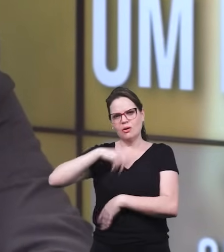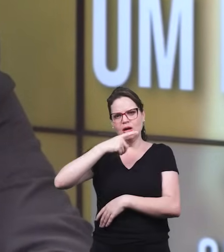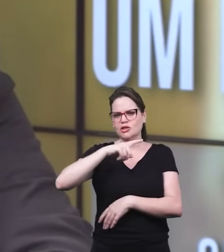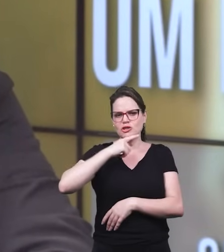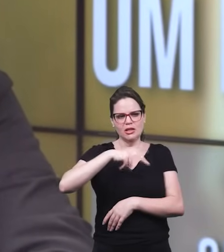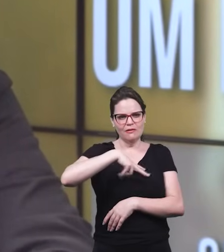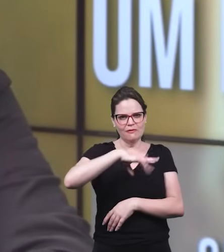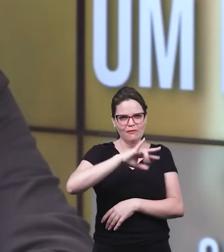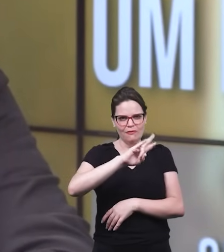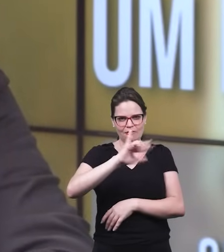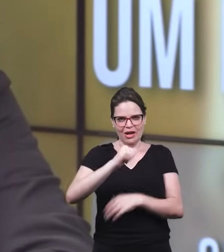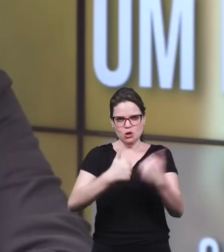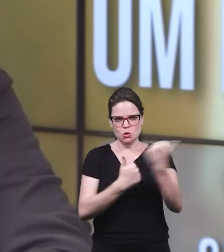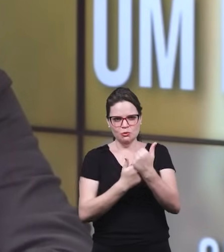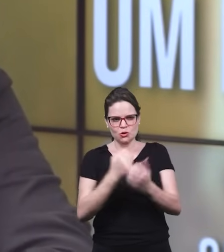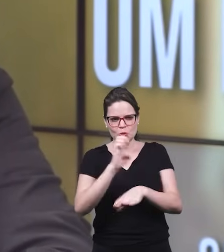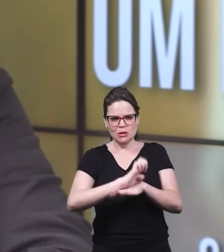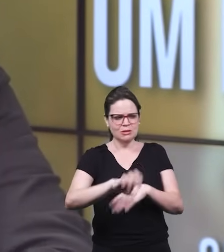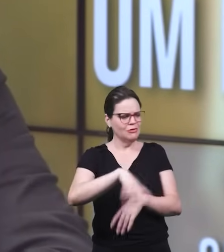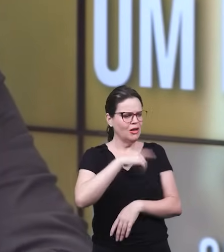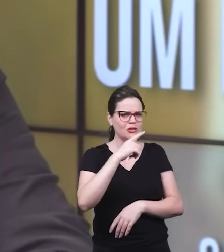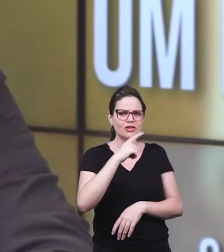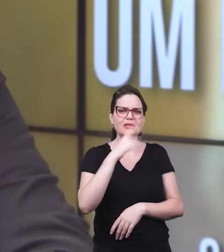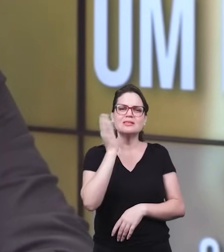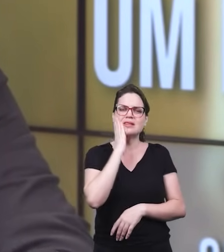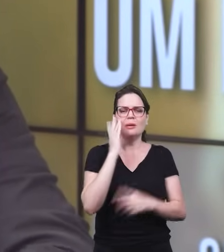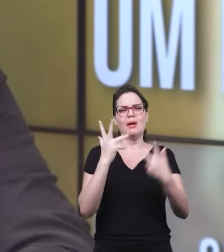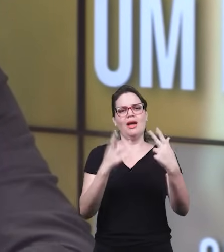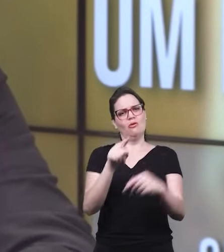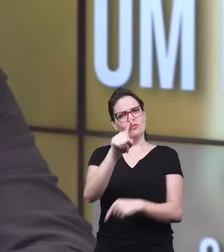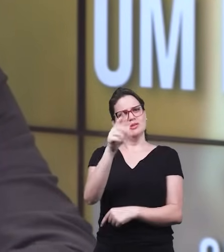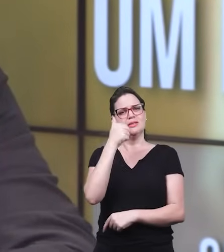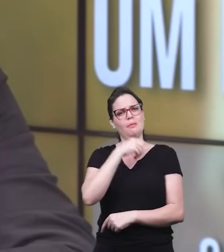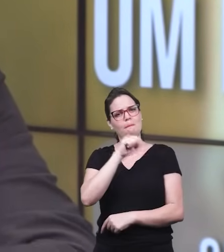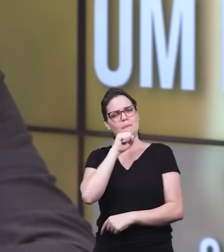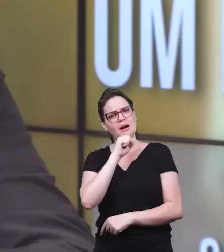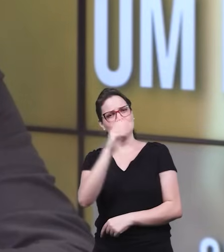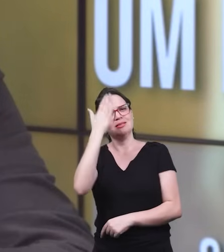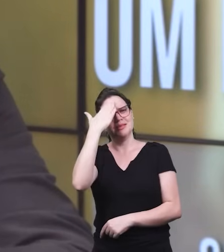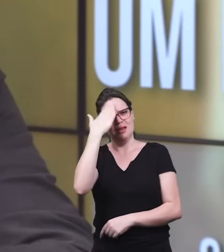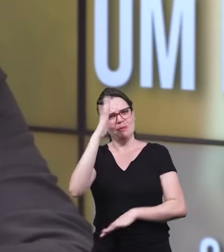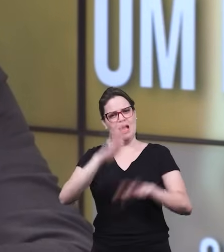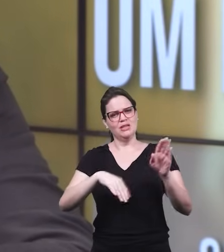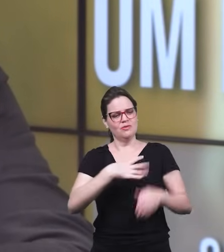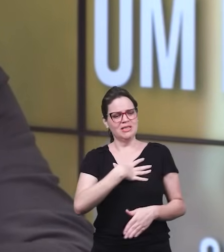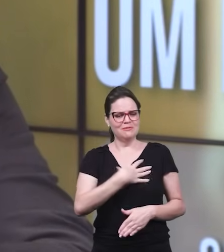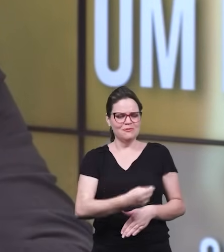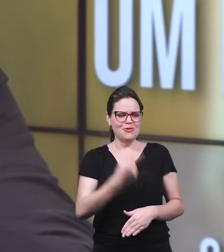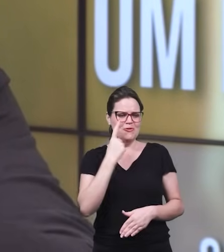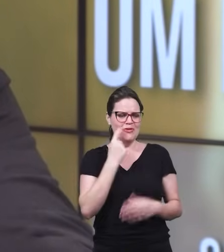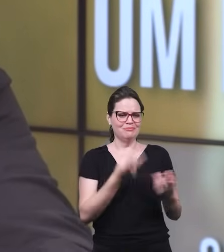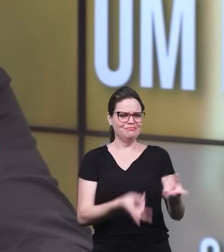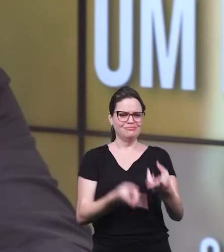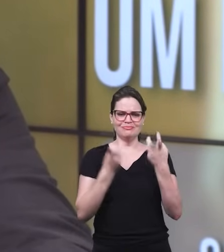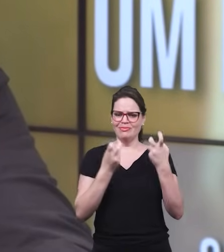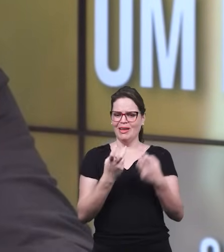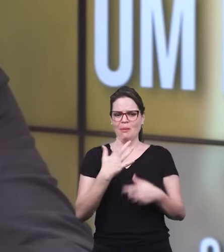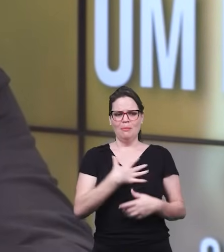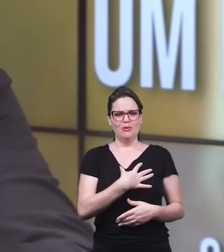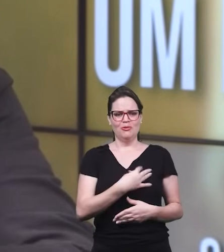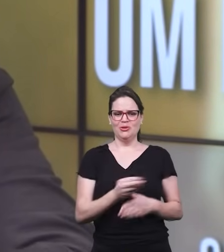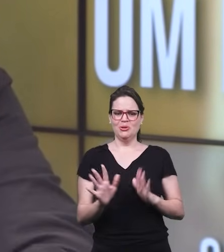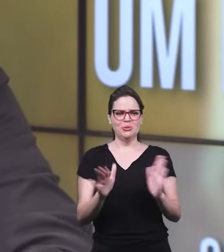serva do Senhor, ela sabe o desafio que ficou em casa. É um filho que já estava perdido. Né? O que o pastor poderia fazer,